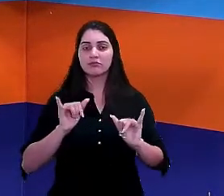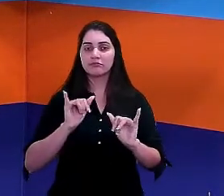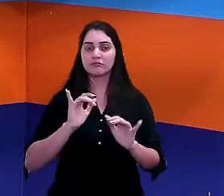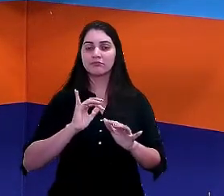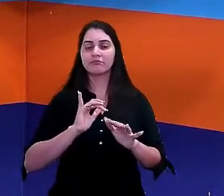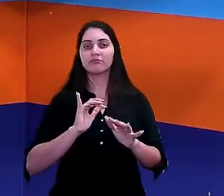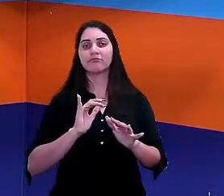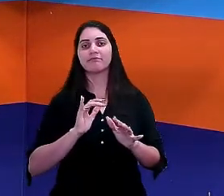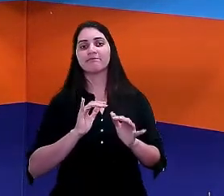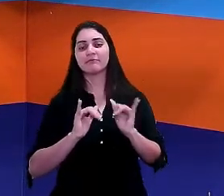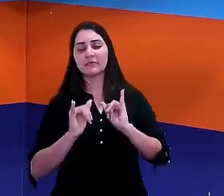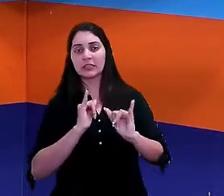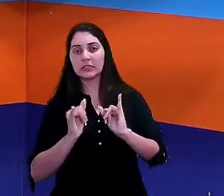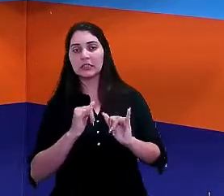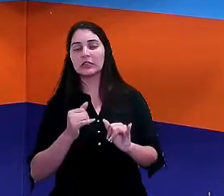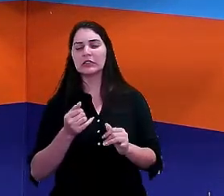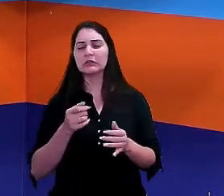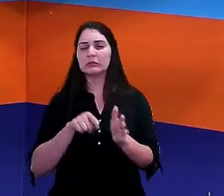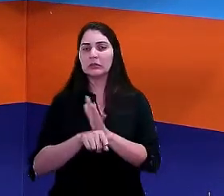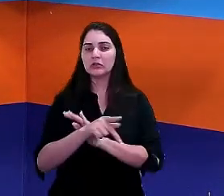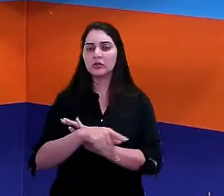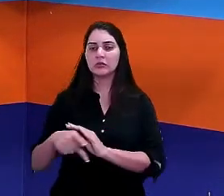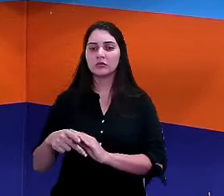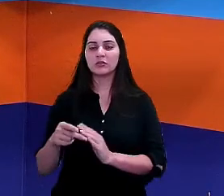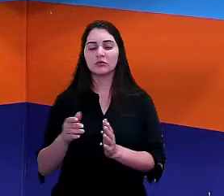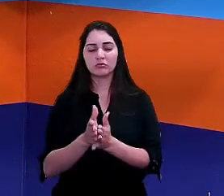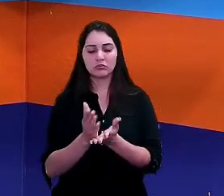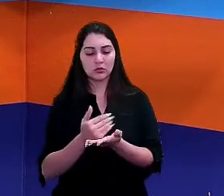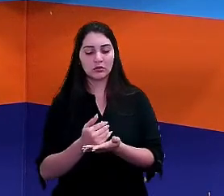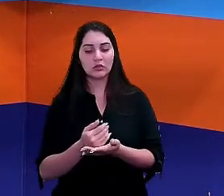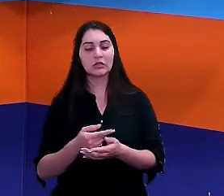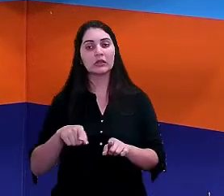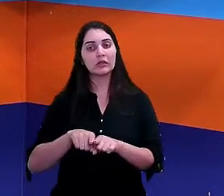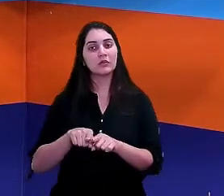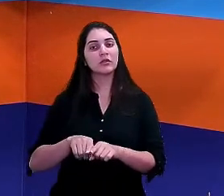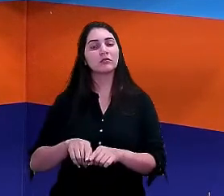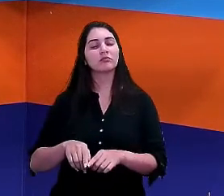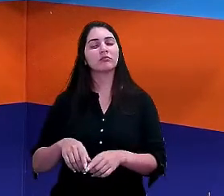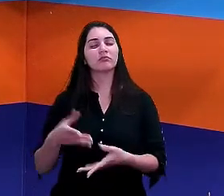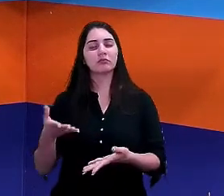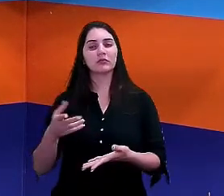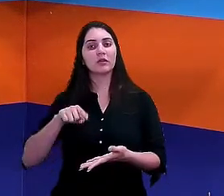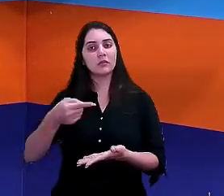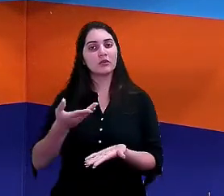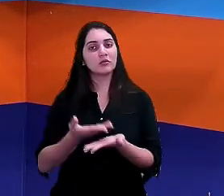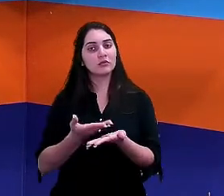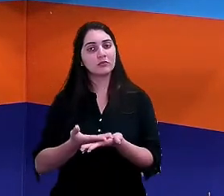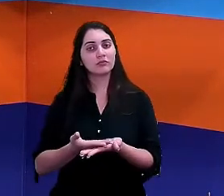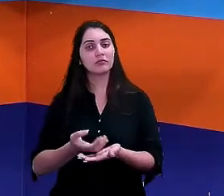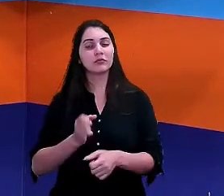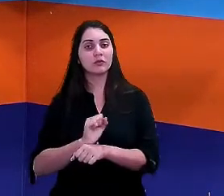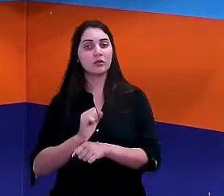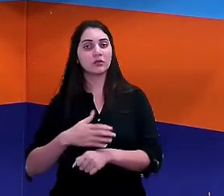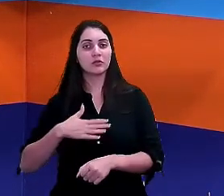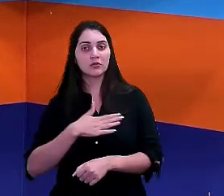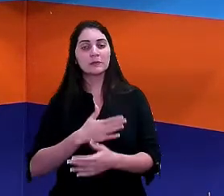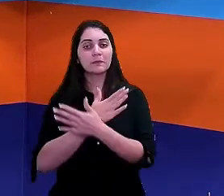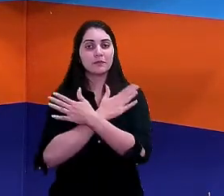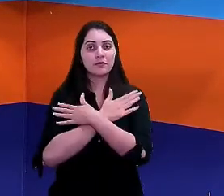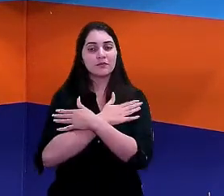com seu professor, pesquisar o seu livro e já vai se preparando também para a próxima aula, né? Eu espero que vocês tenham gostado. Um